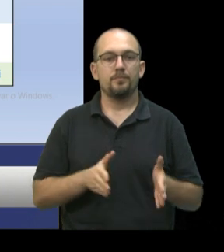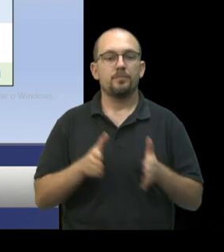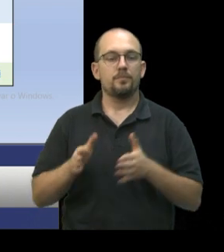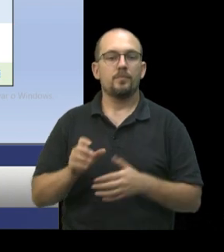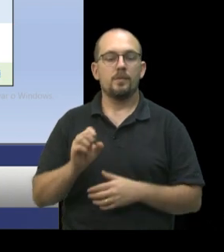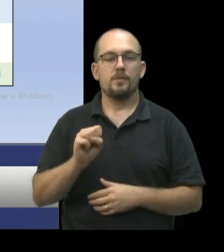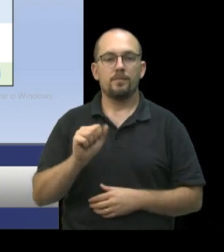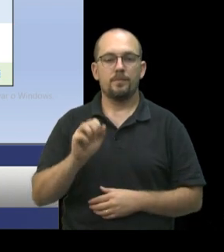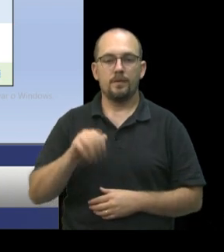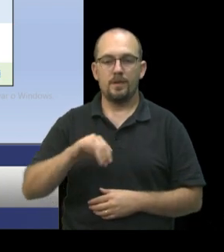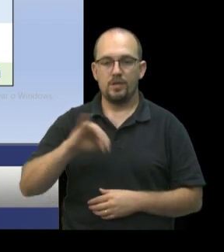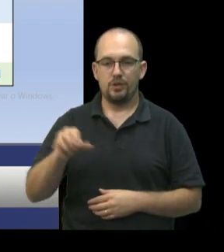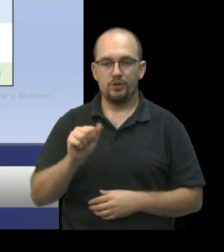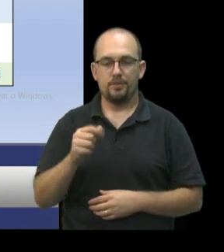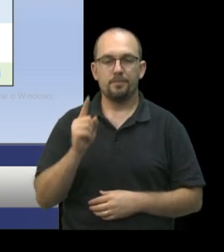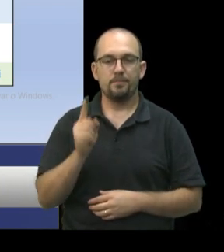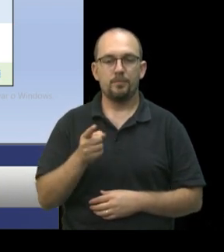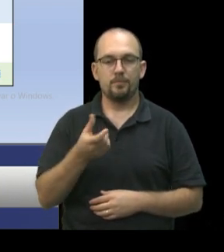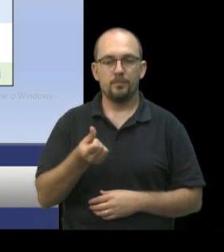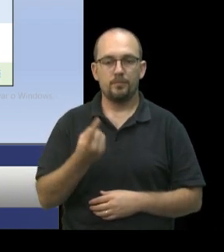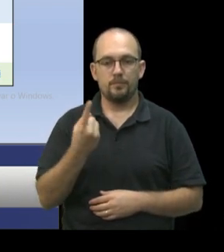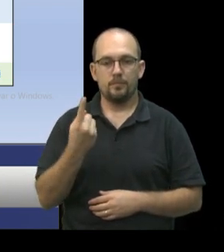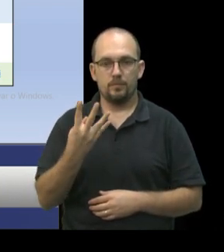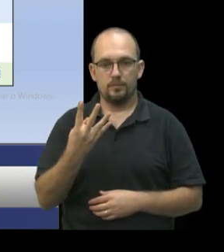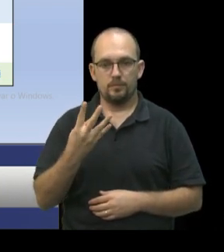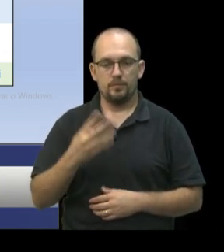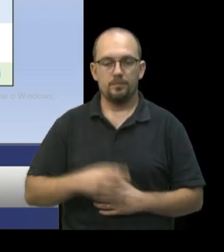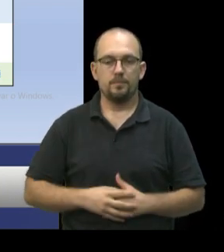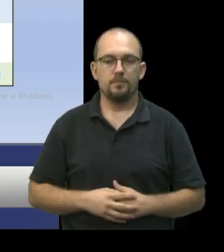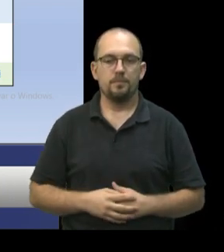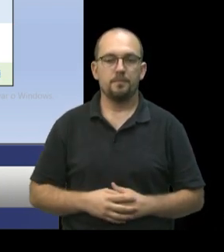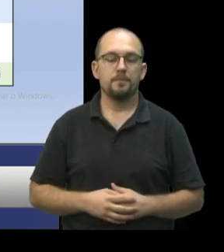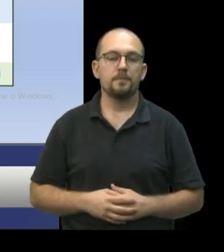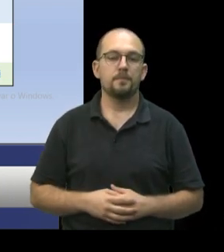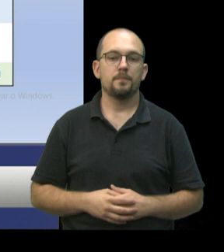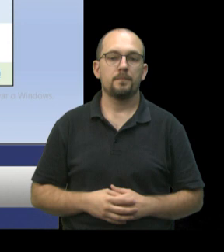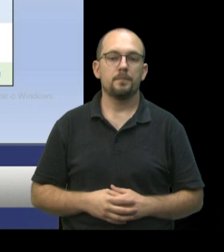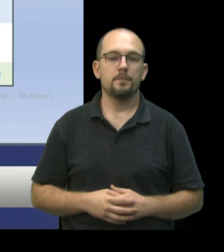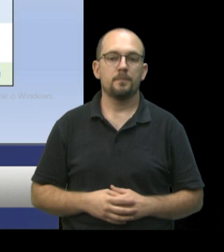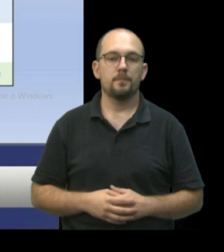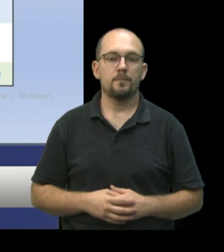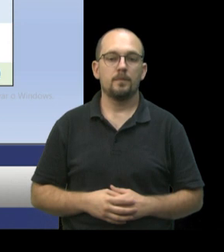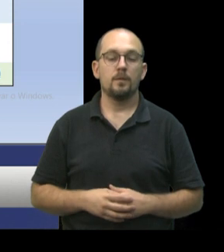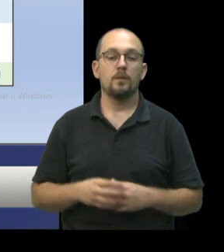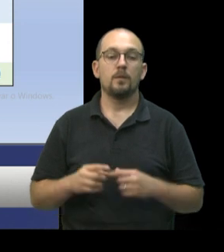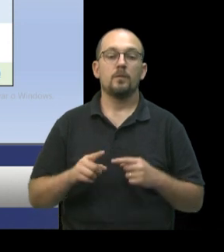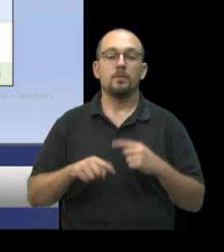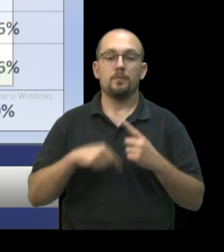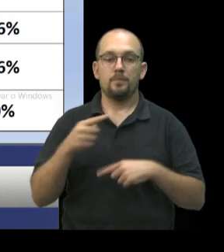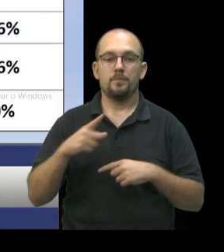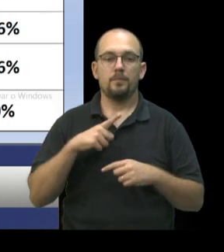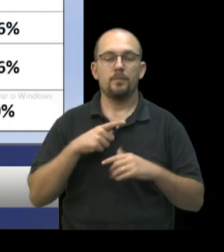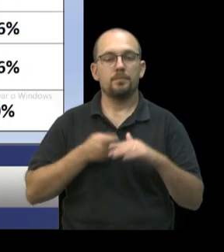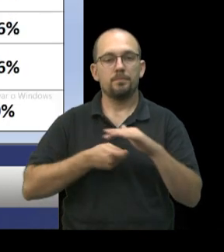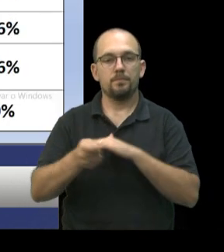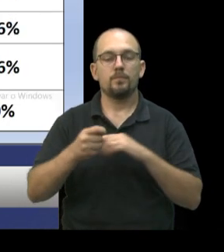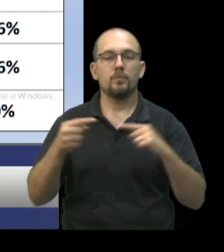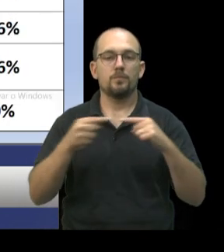reguladora, 1.614. Depois nós temos as aplicações